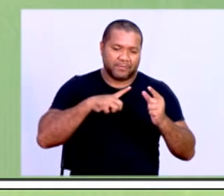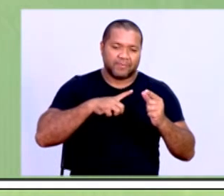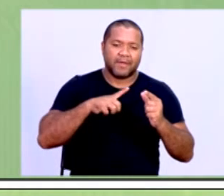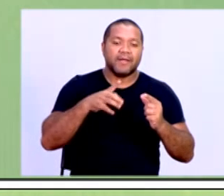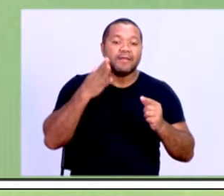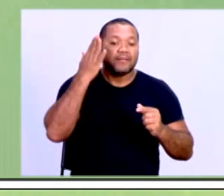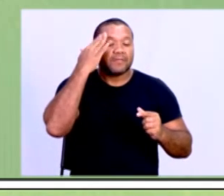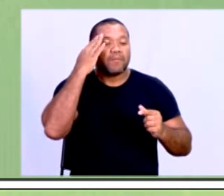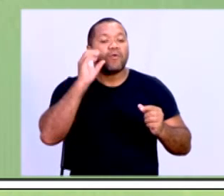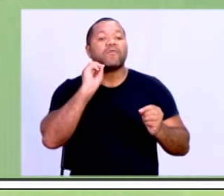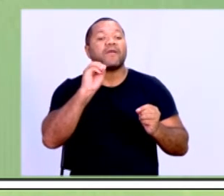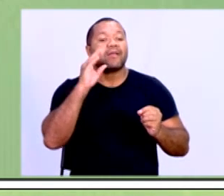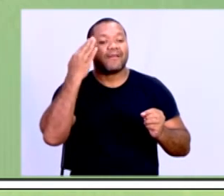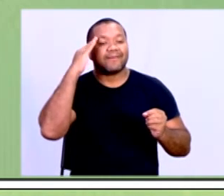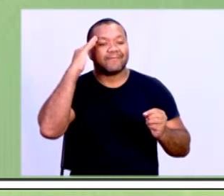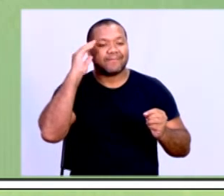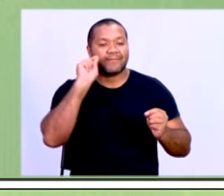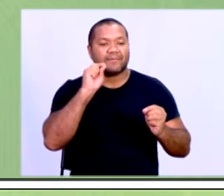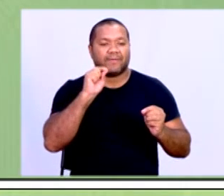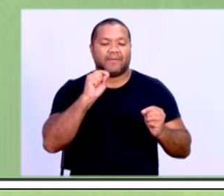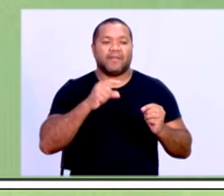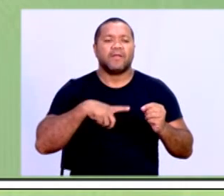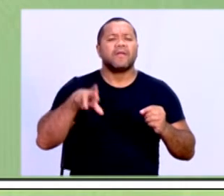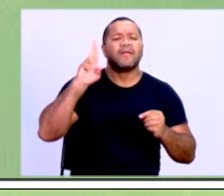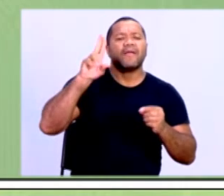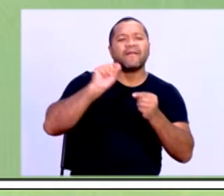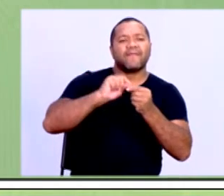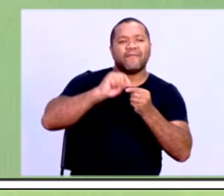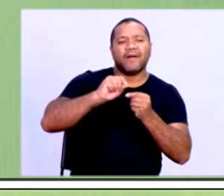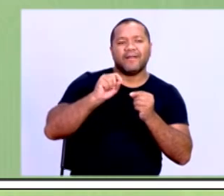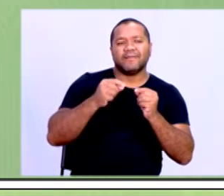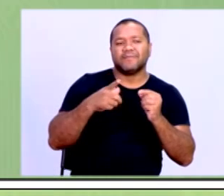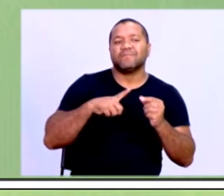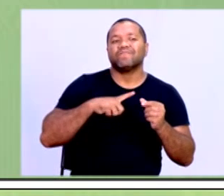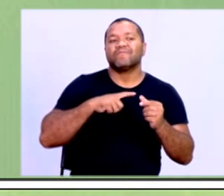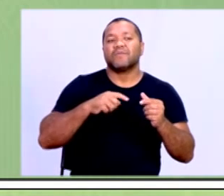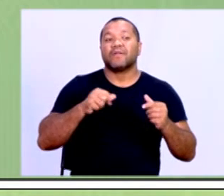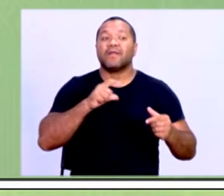definir claramente quem faz o quê,